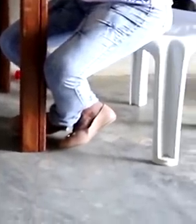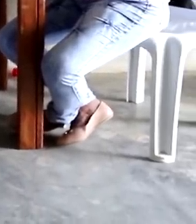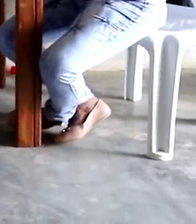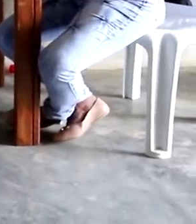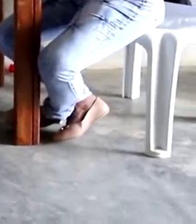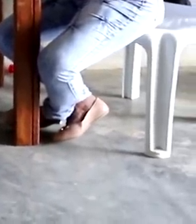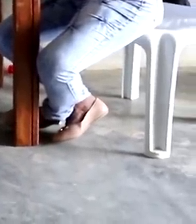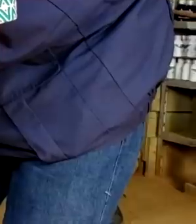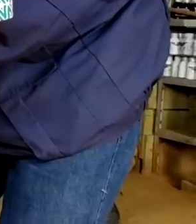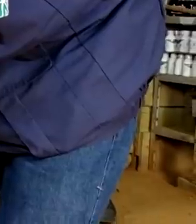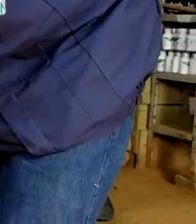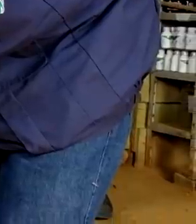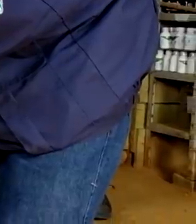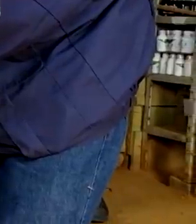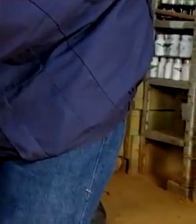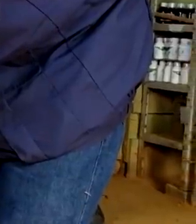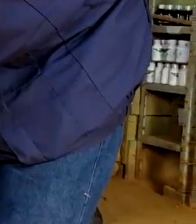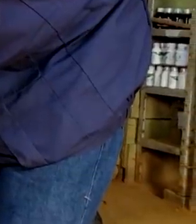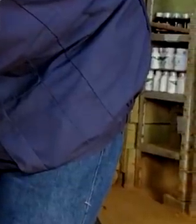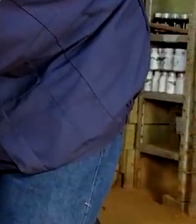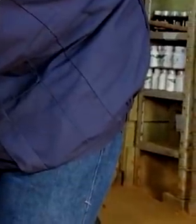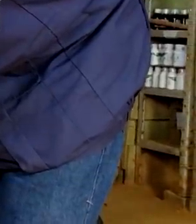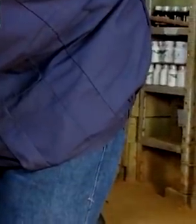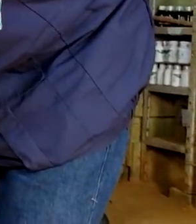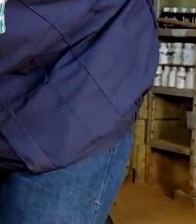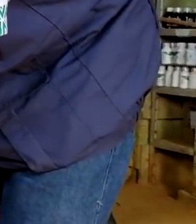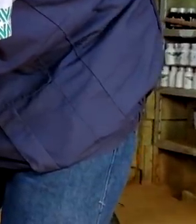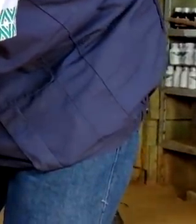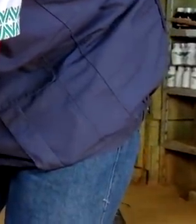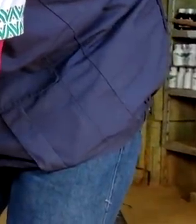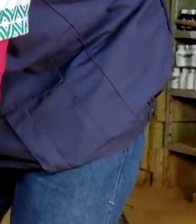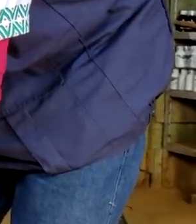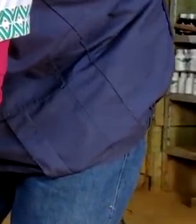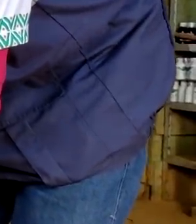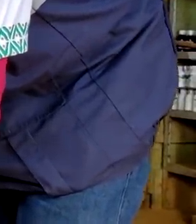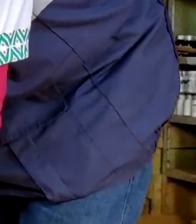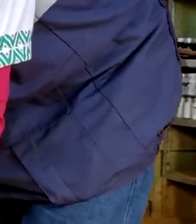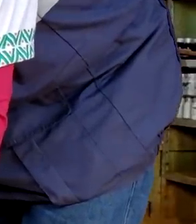te amo E aí